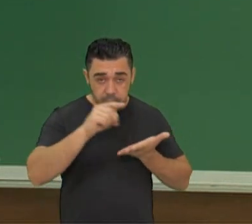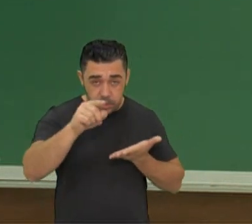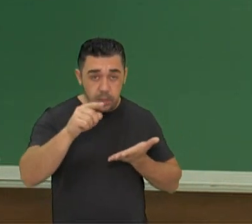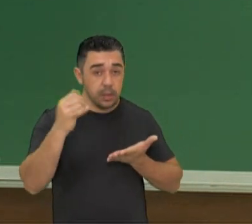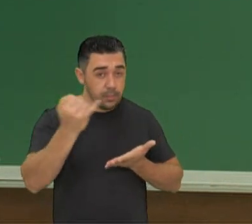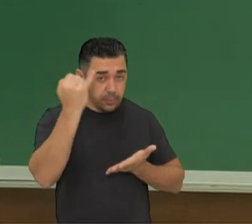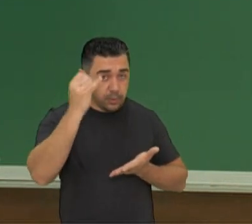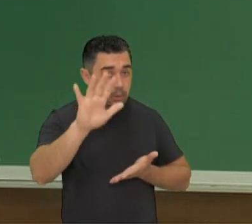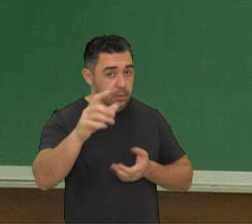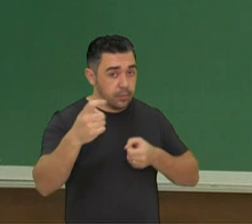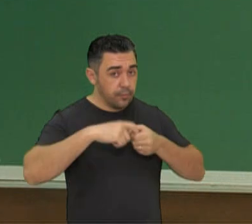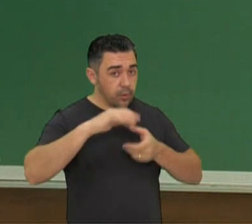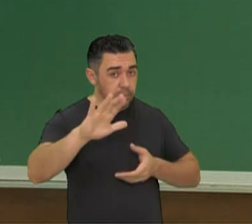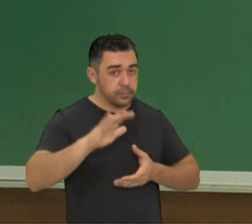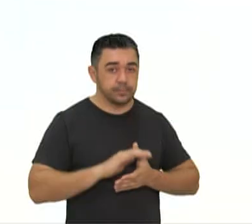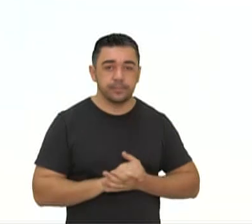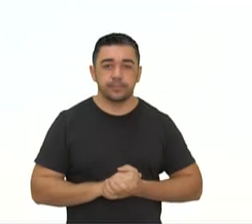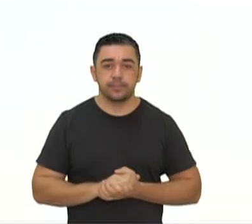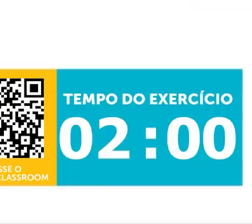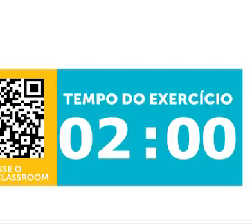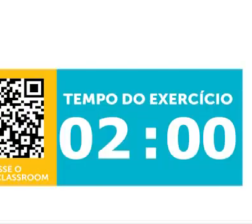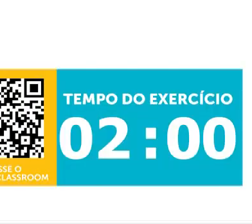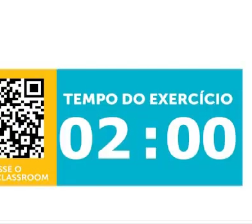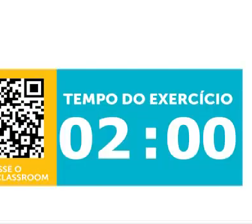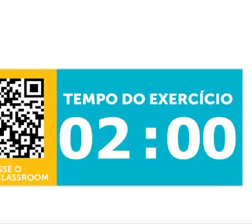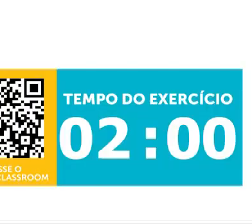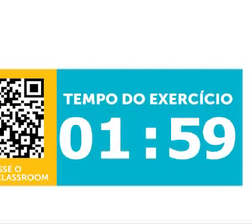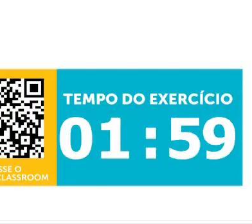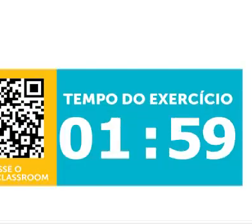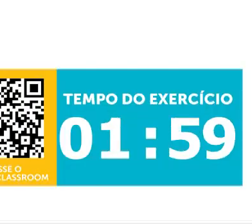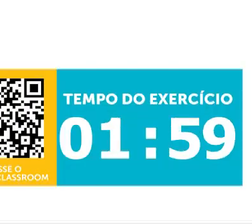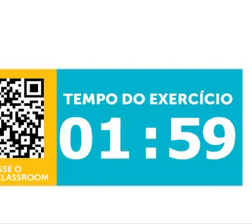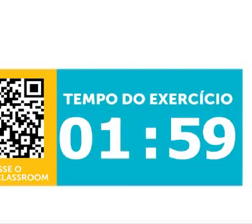isso é importante. Eu já volto para a gente continuar.